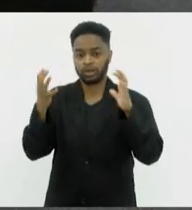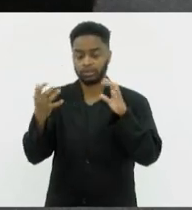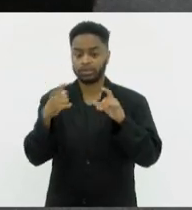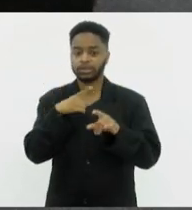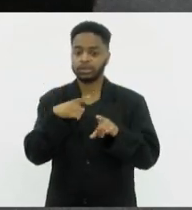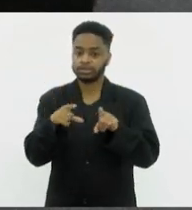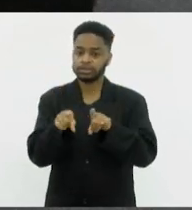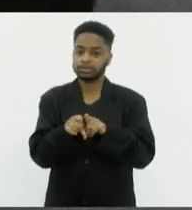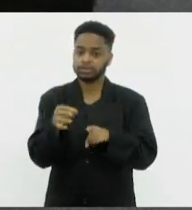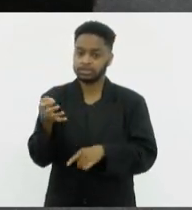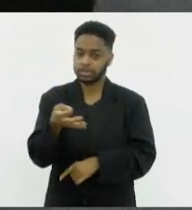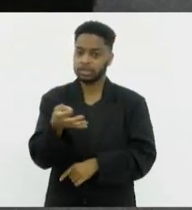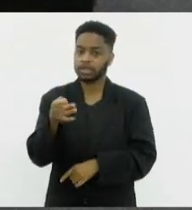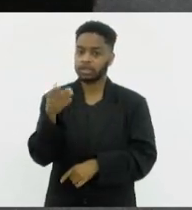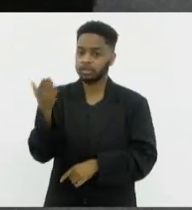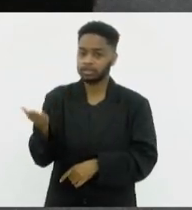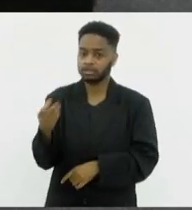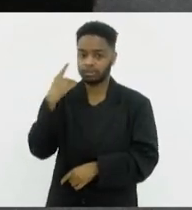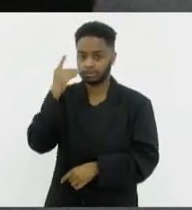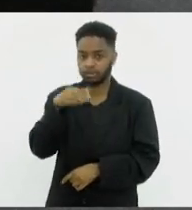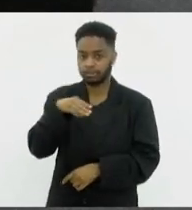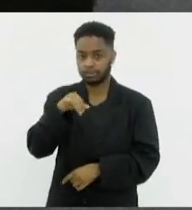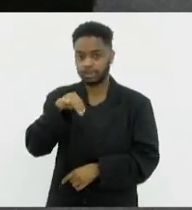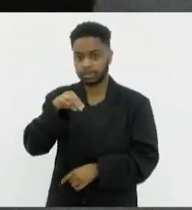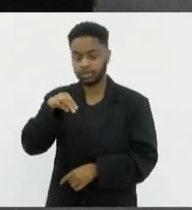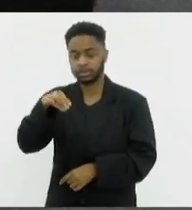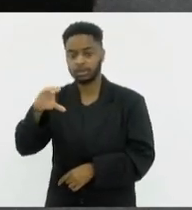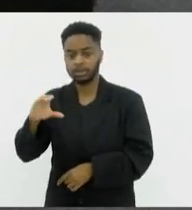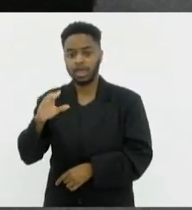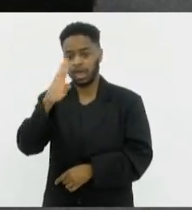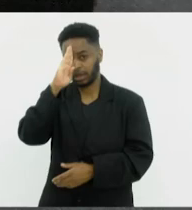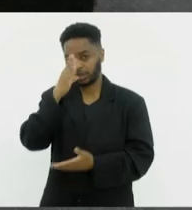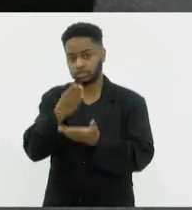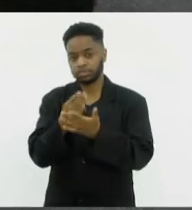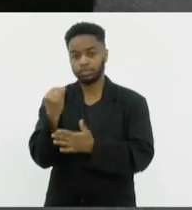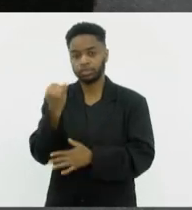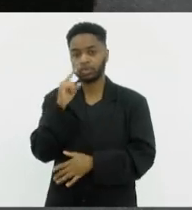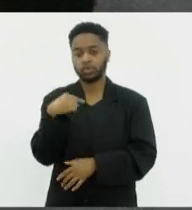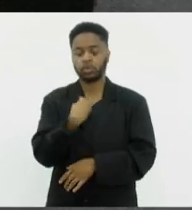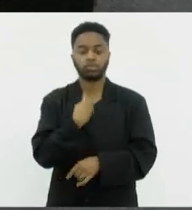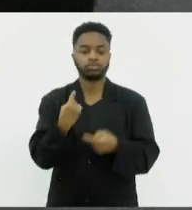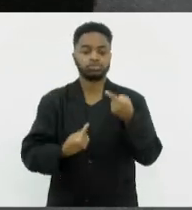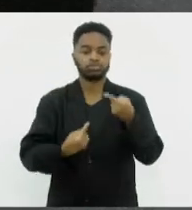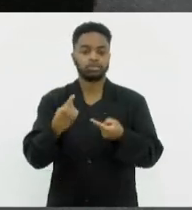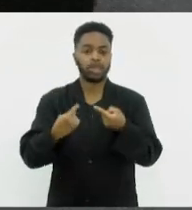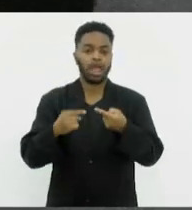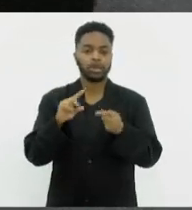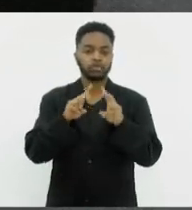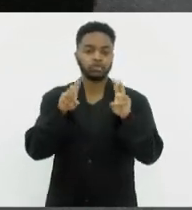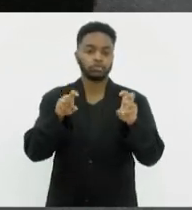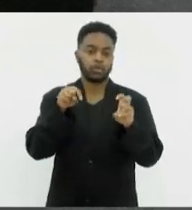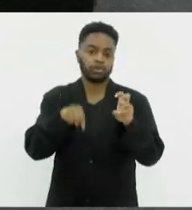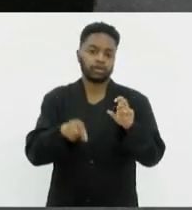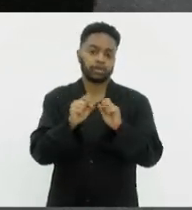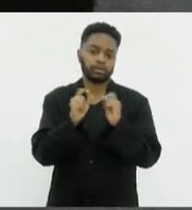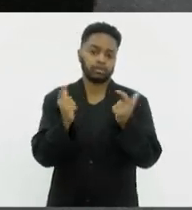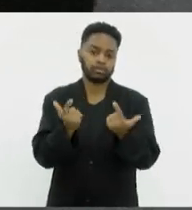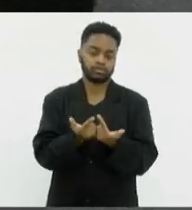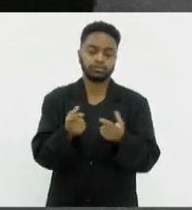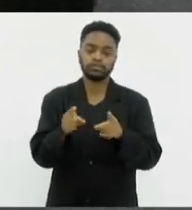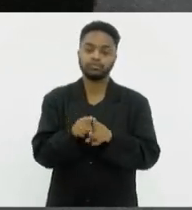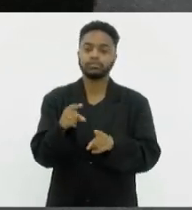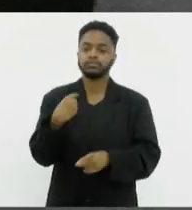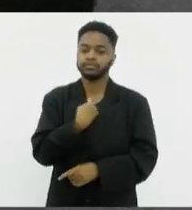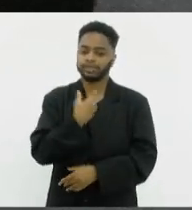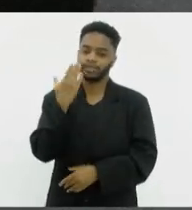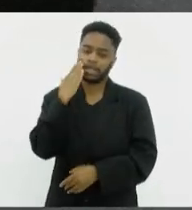deputado Carlos Mink acha importante a gente legislar sobre isso aqui dentro da Assembleia Legislativa. Inclusive, senhor presidente, sabemos